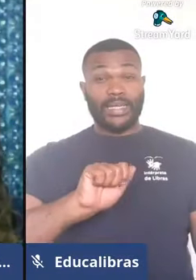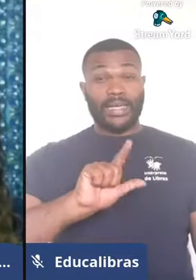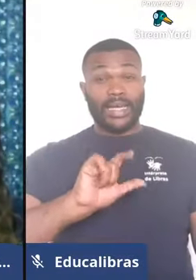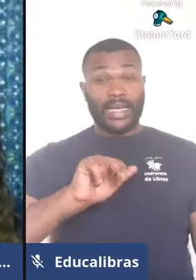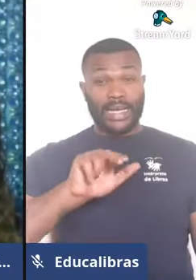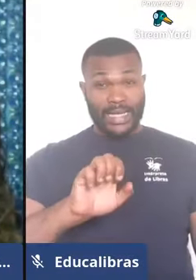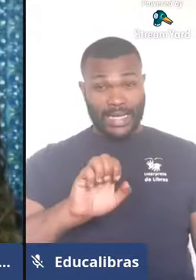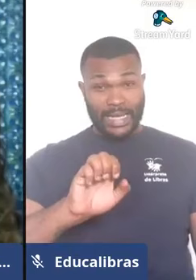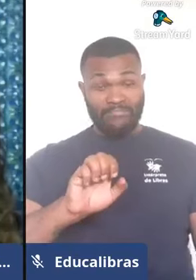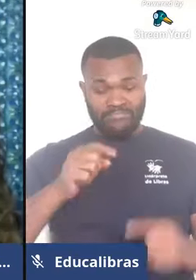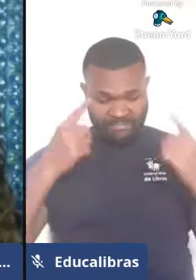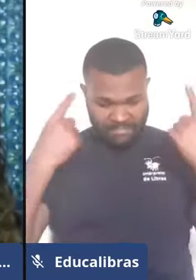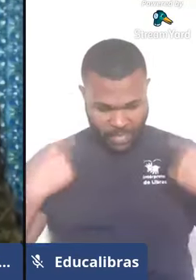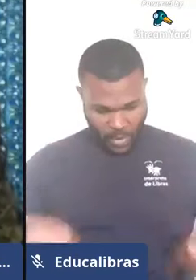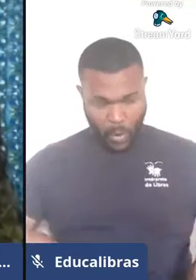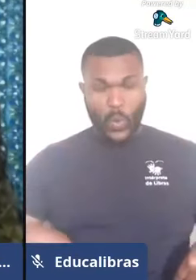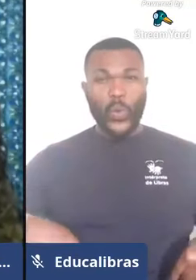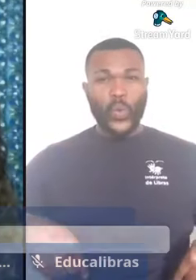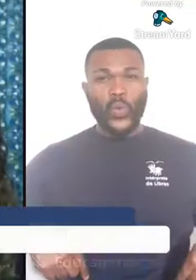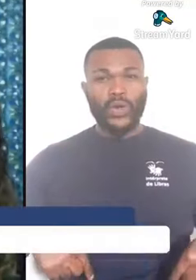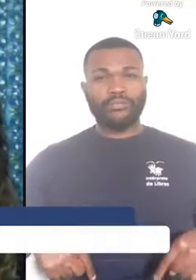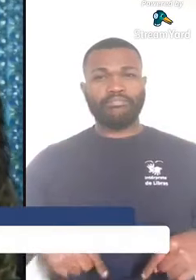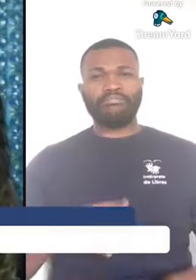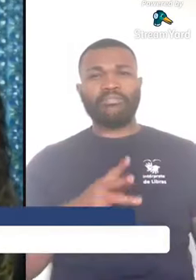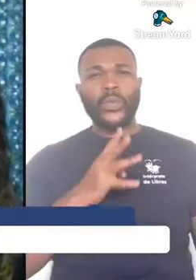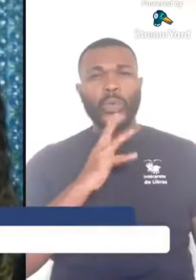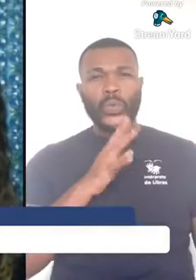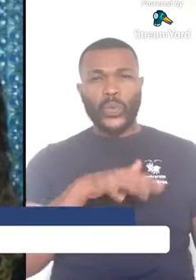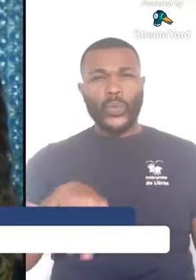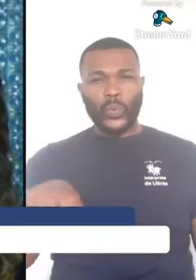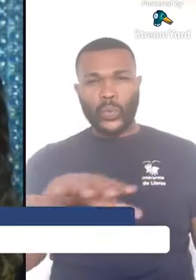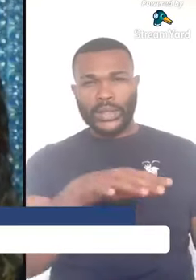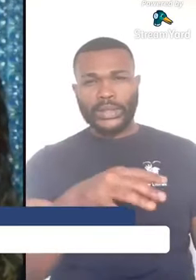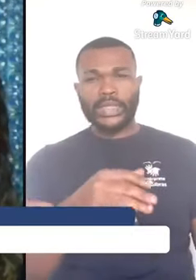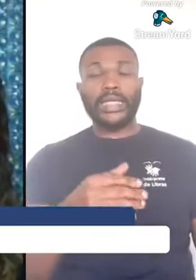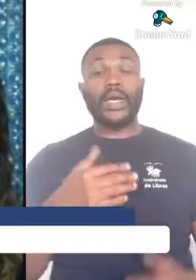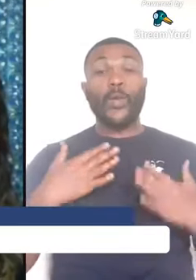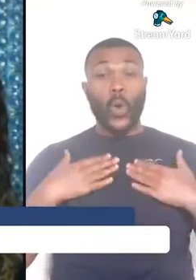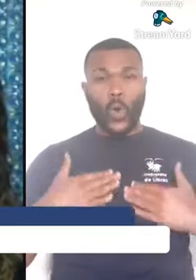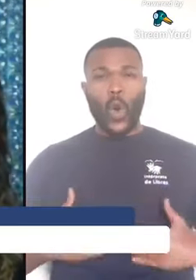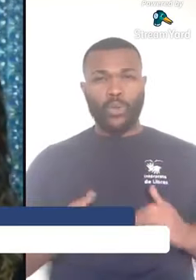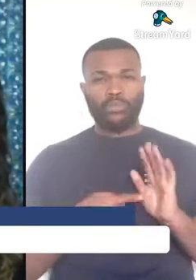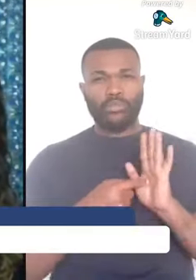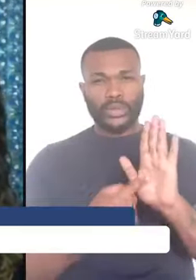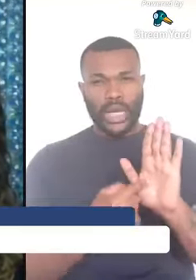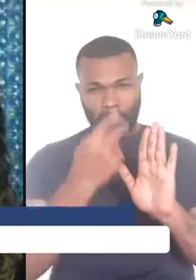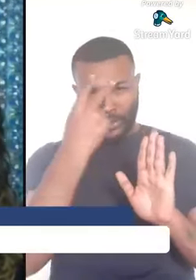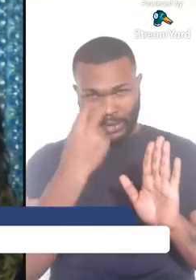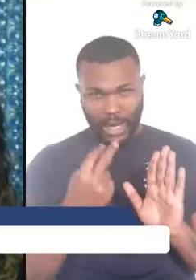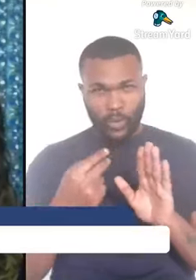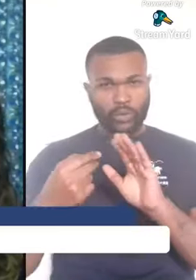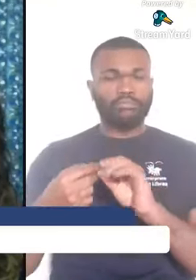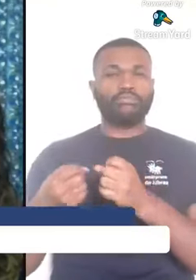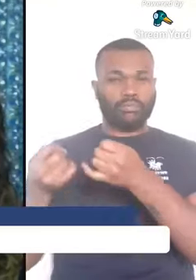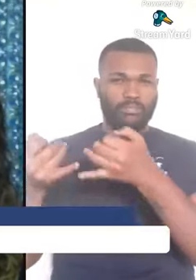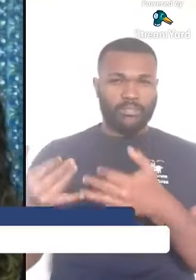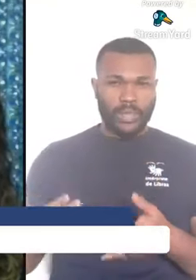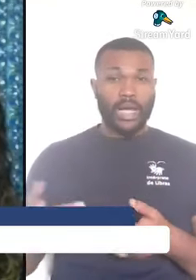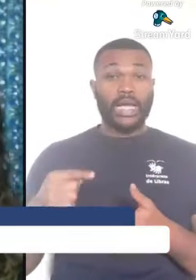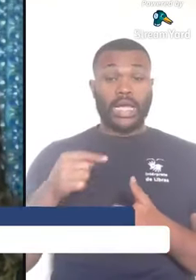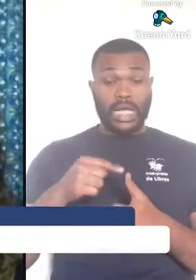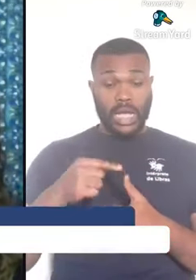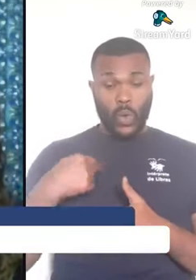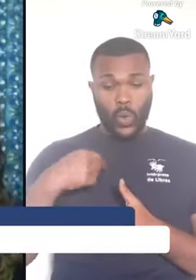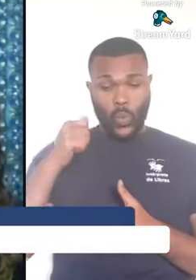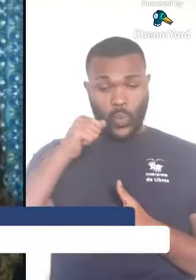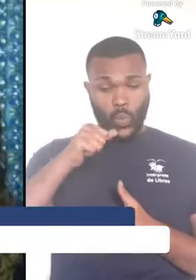fisicamente para o pessoal que está participando que não enxerga. Então, a Aline é uma mulher de